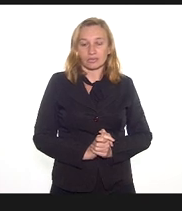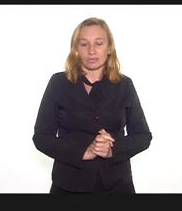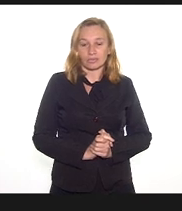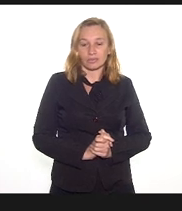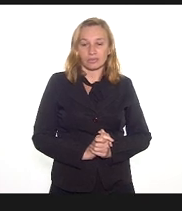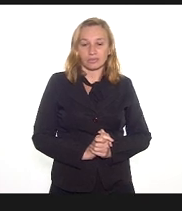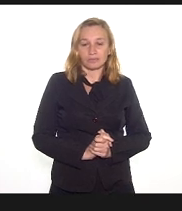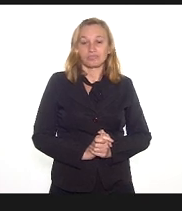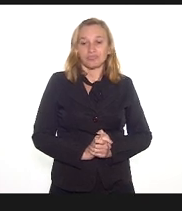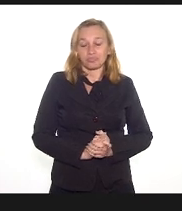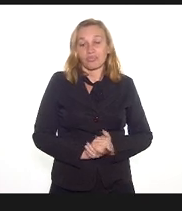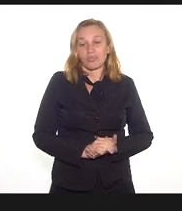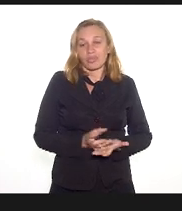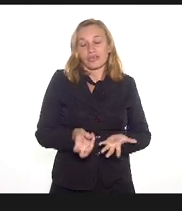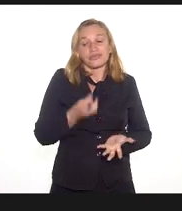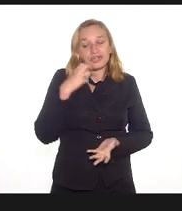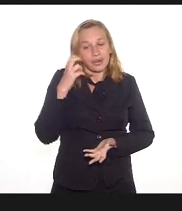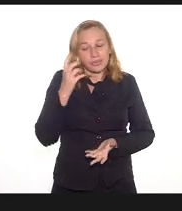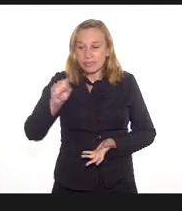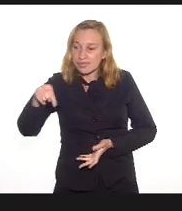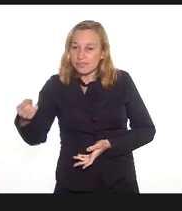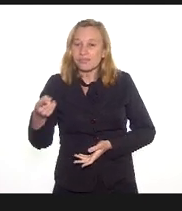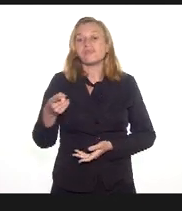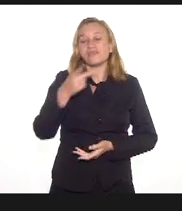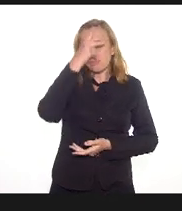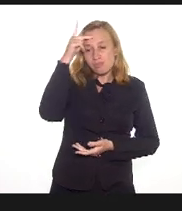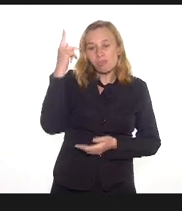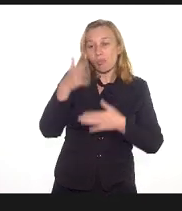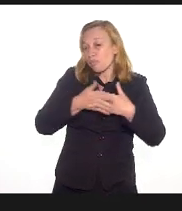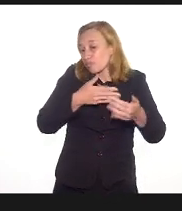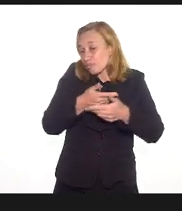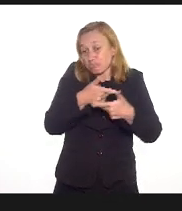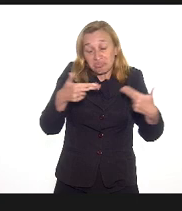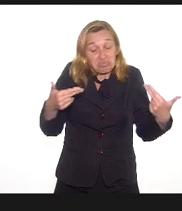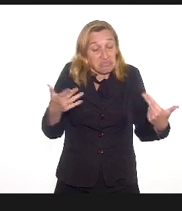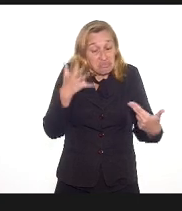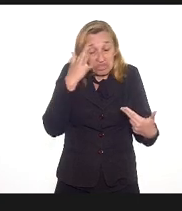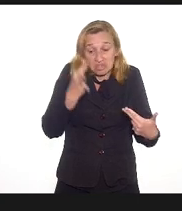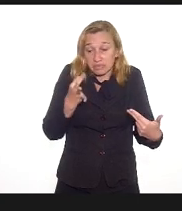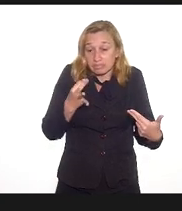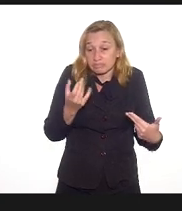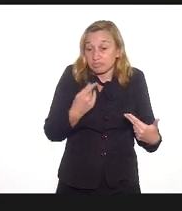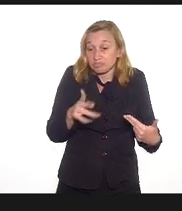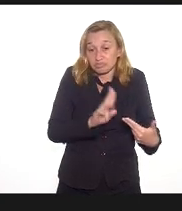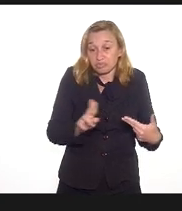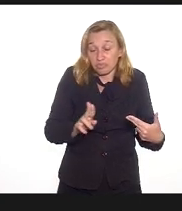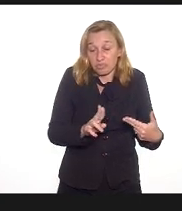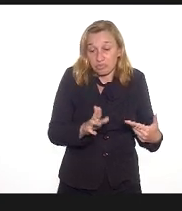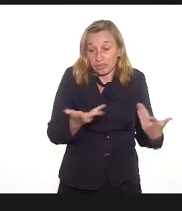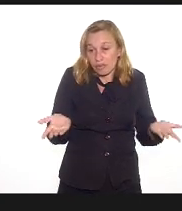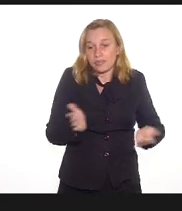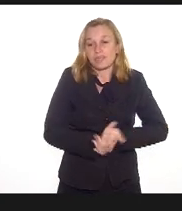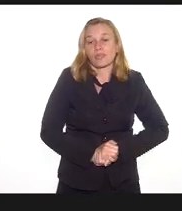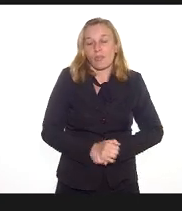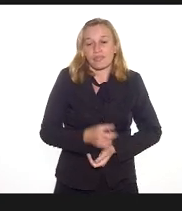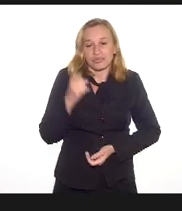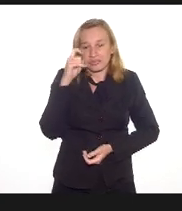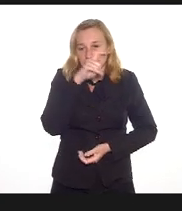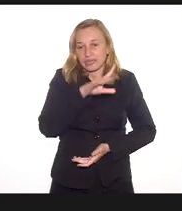indisposição com outras pessoas e coisas que você nem sabia que você estava com o seu nome circulando. Então, é